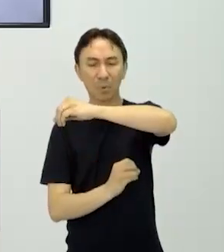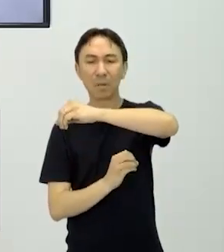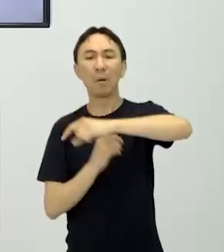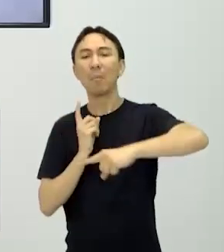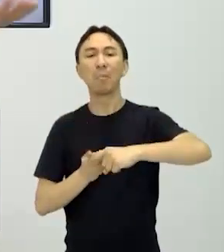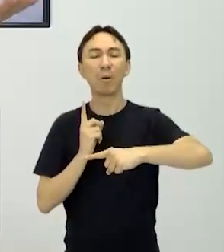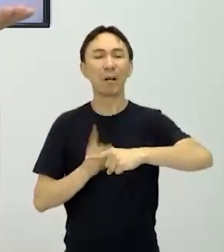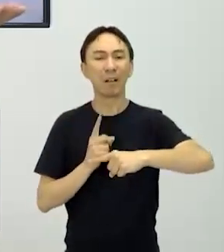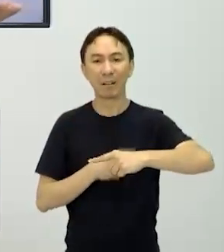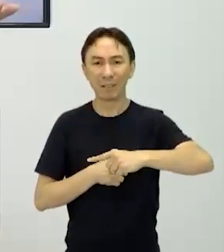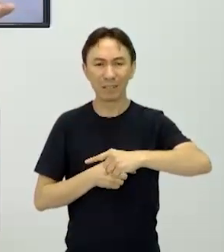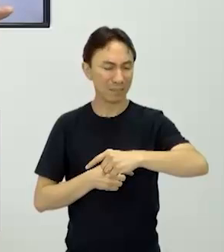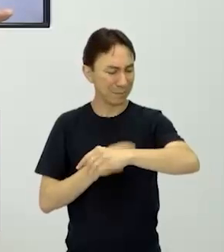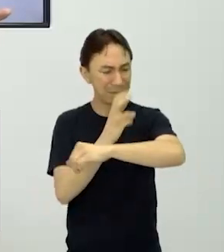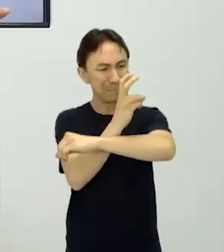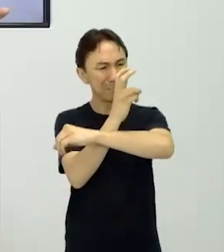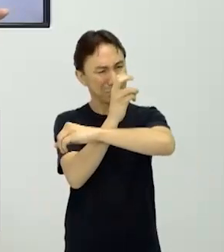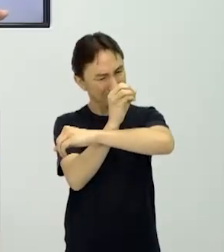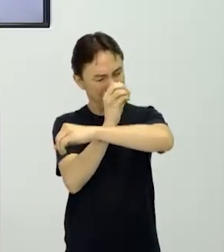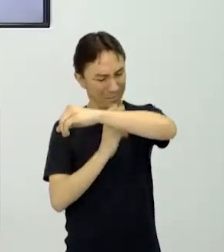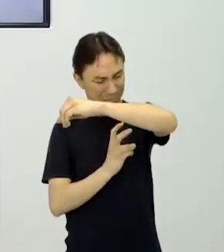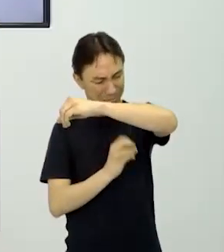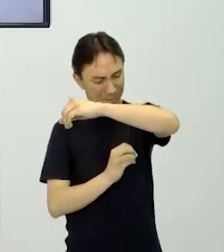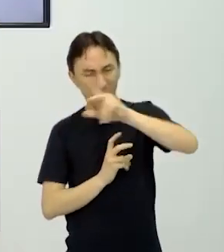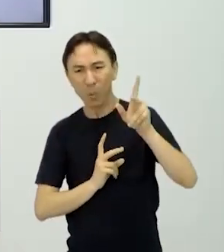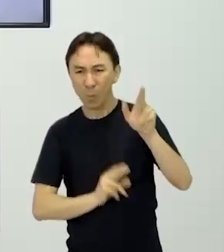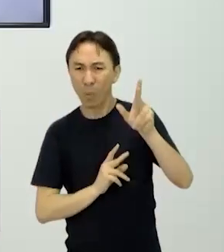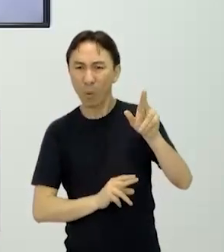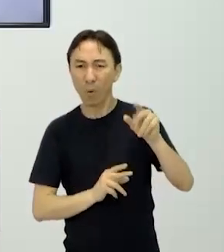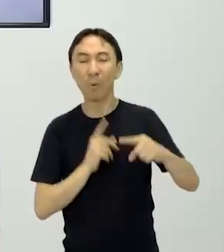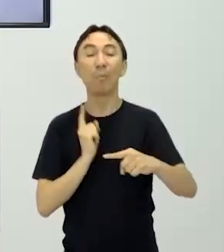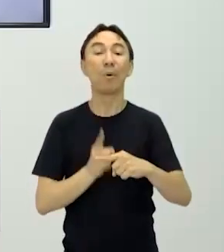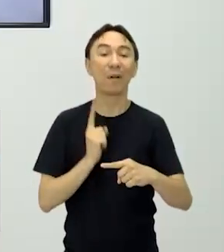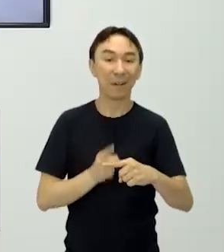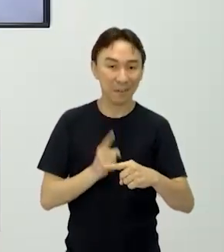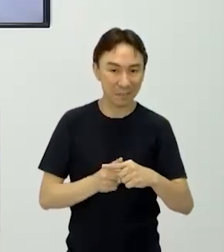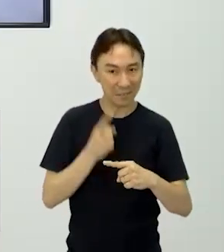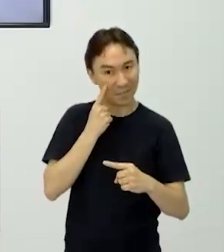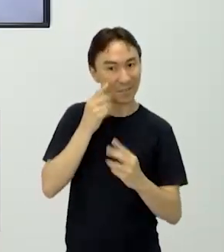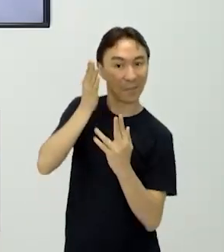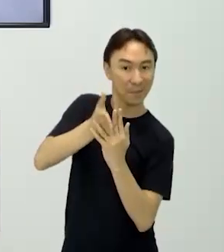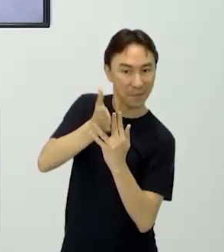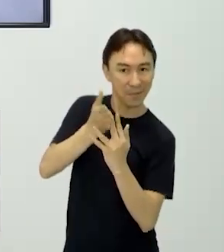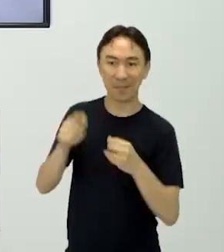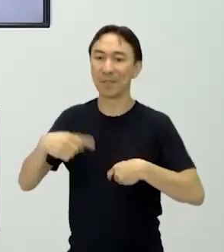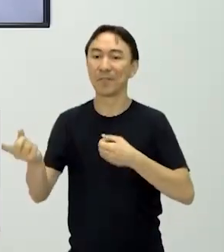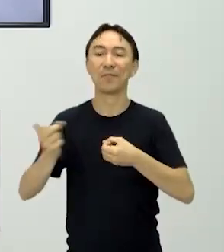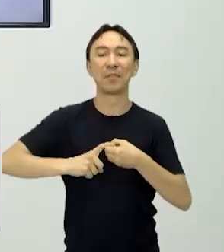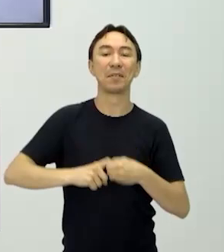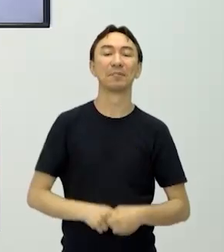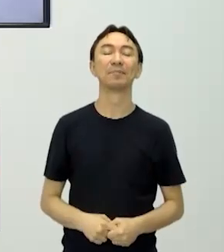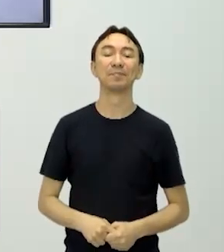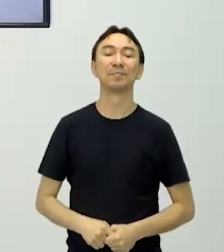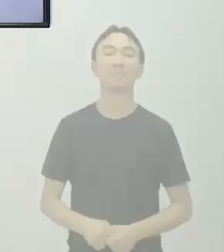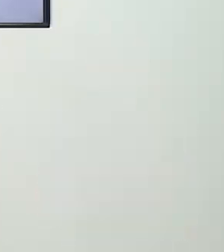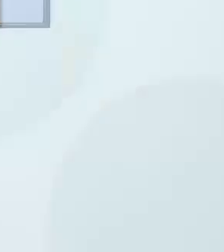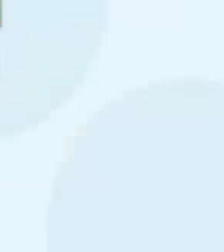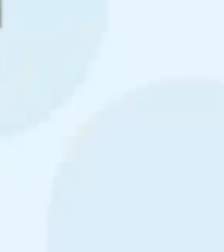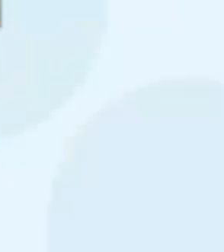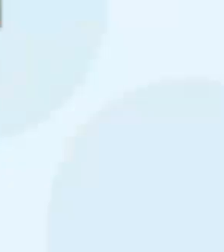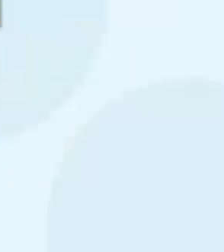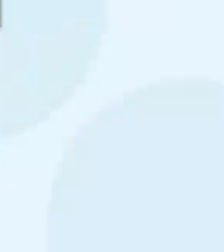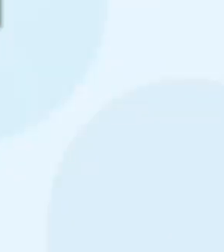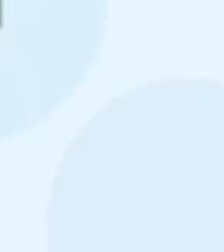que o número de cima é igual ao número de baixo? Depois do intervalo, nós vamos comentar. Bom trabalho.